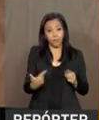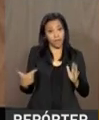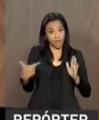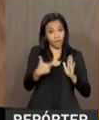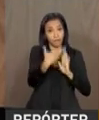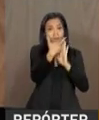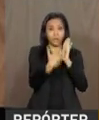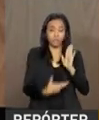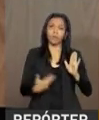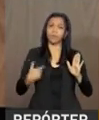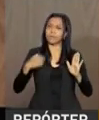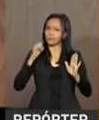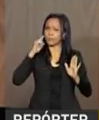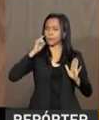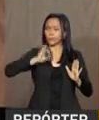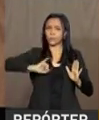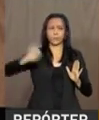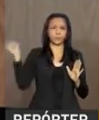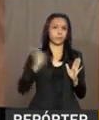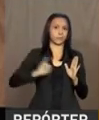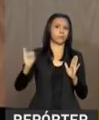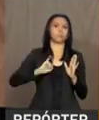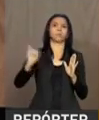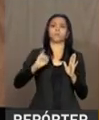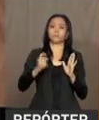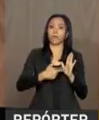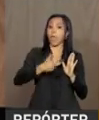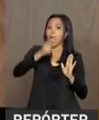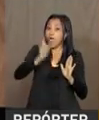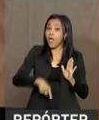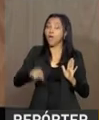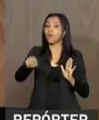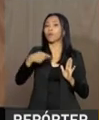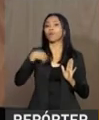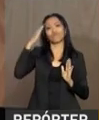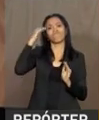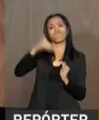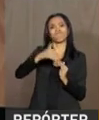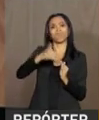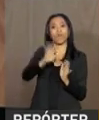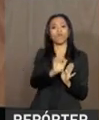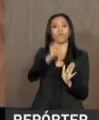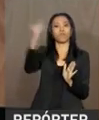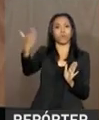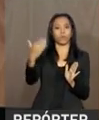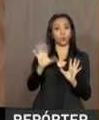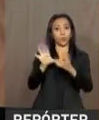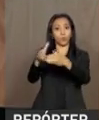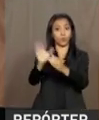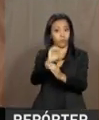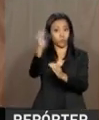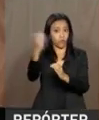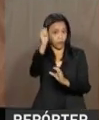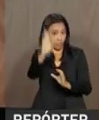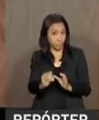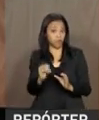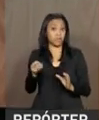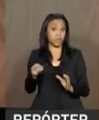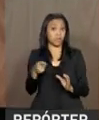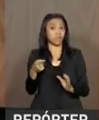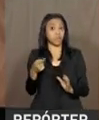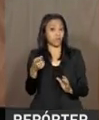relevante nesse sentido, porque é uma validação externa sobre o país, um olhar neutro, que muitas vezes foi duro,